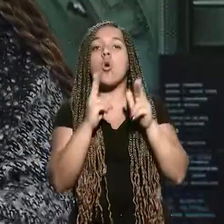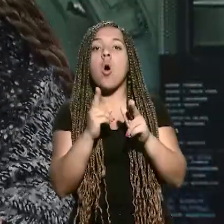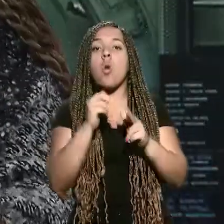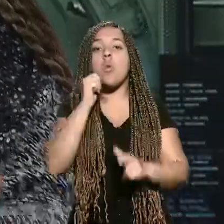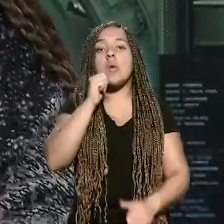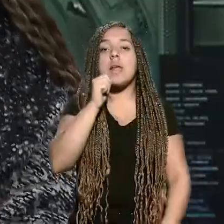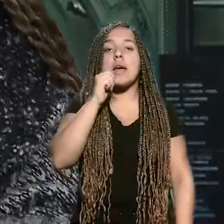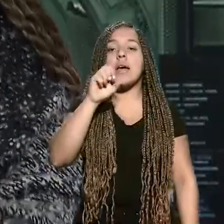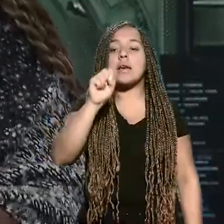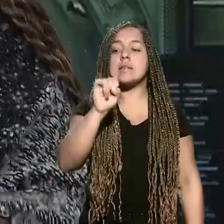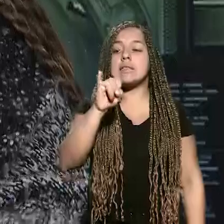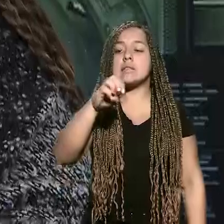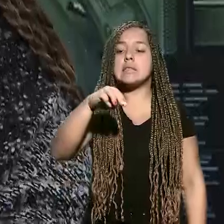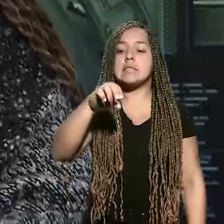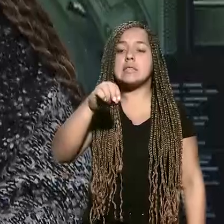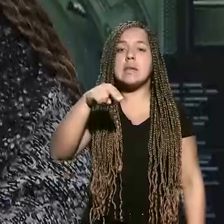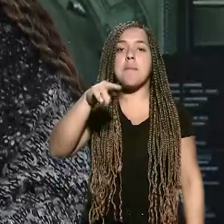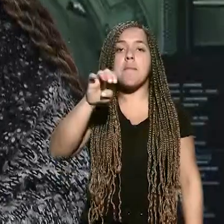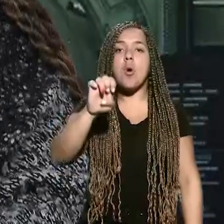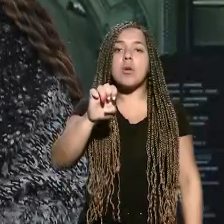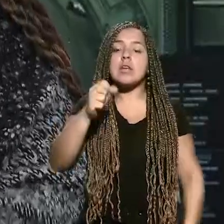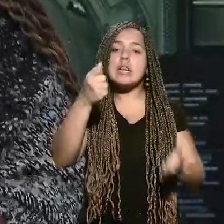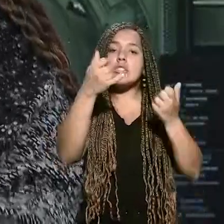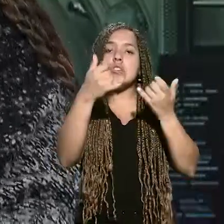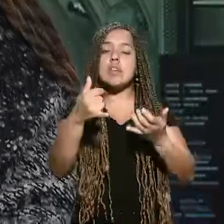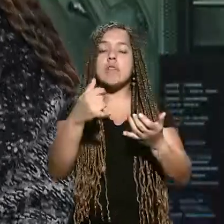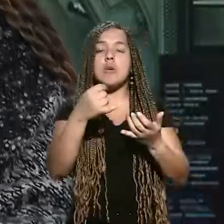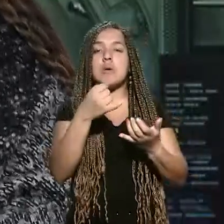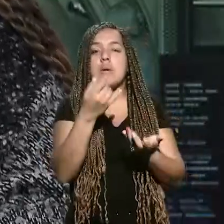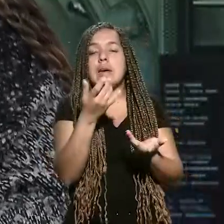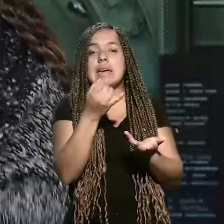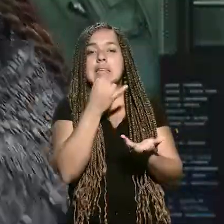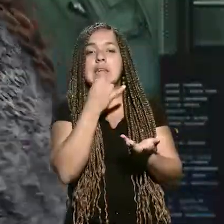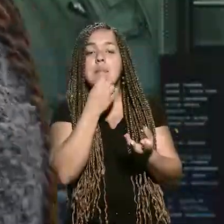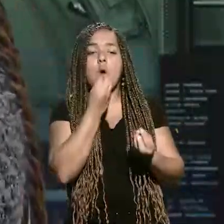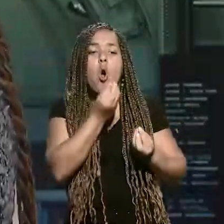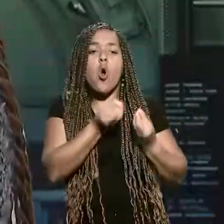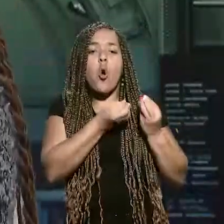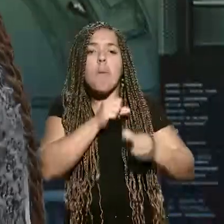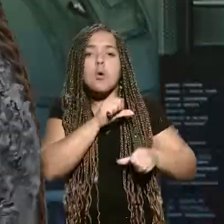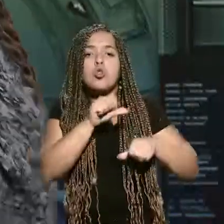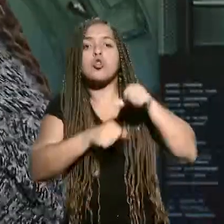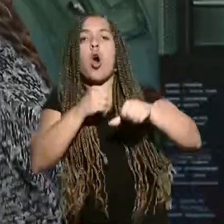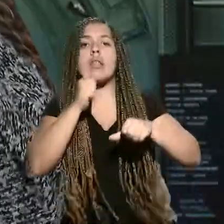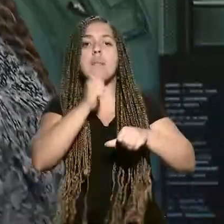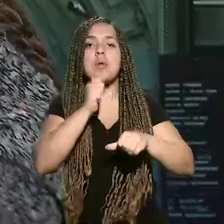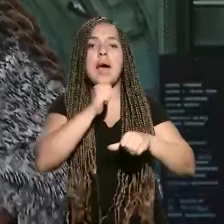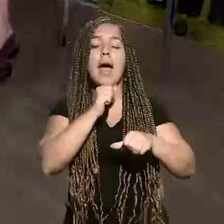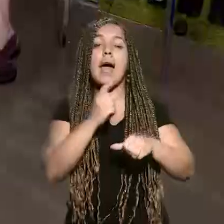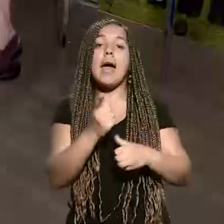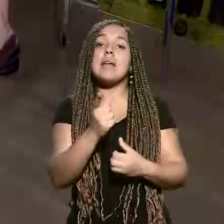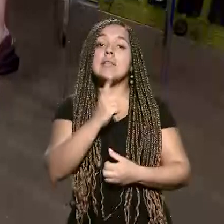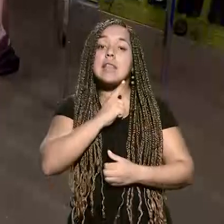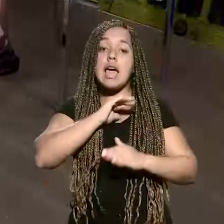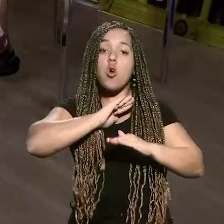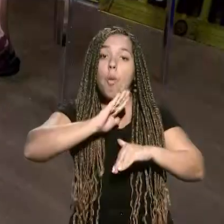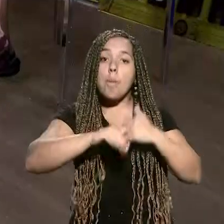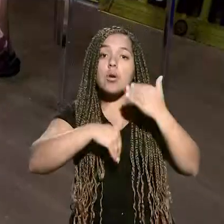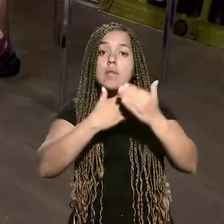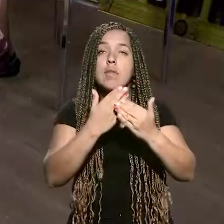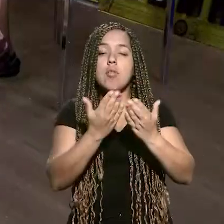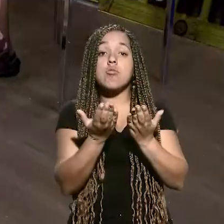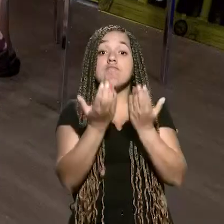produziu Simone de Beauvoir, no Tornar-se Mulher, num processo que é, sobretudo, psíquico, emocional,